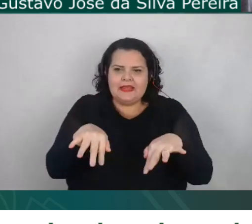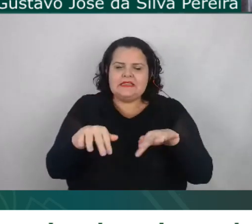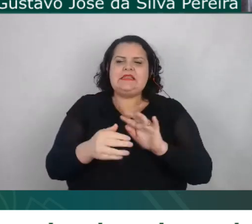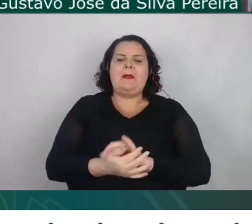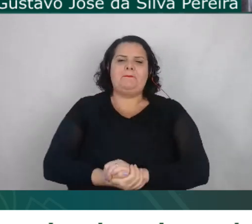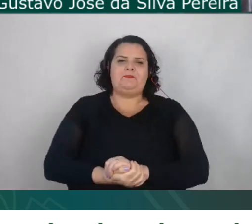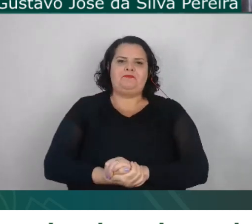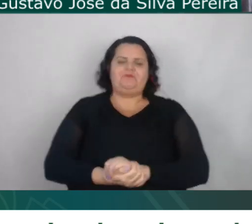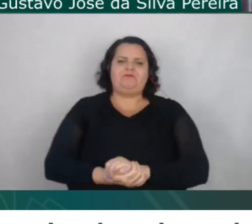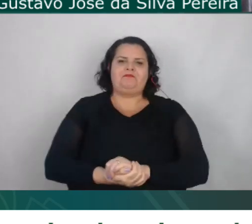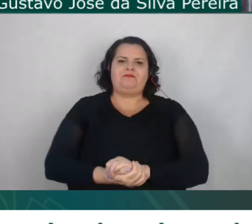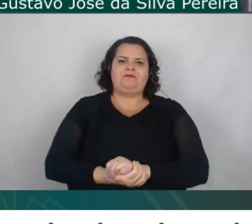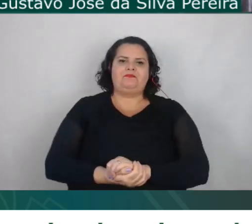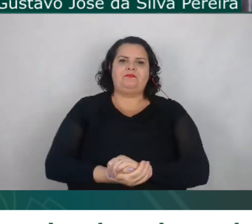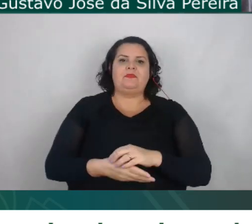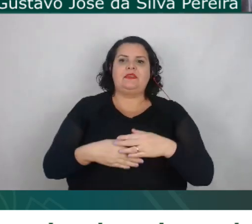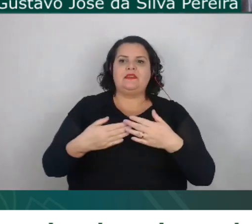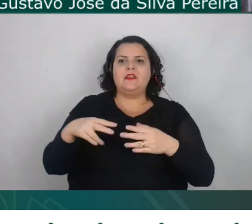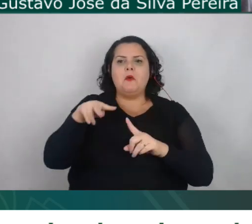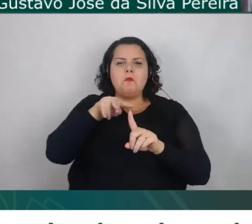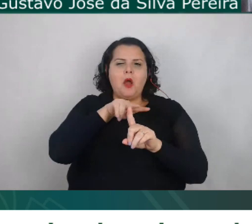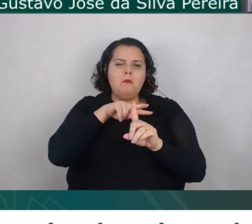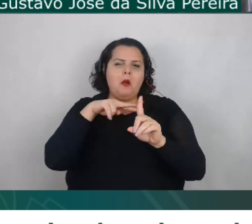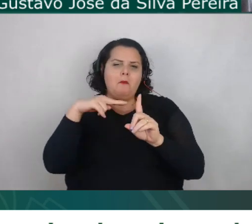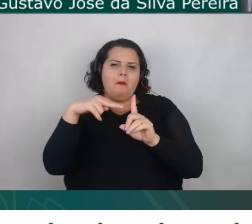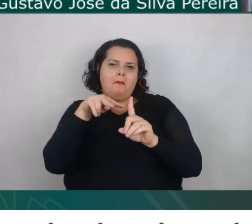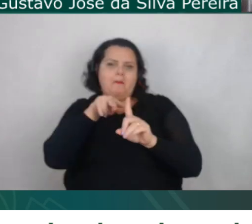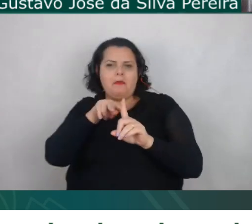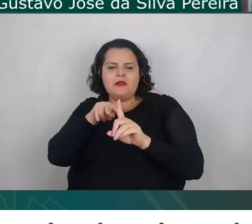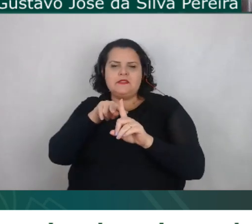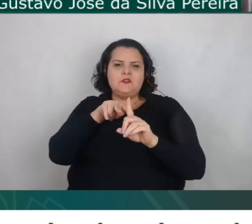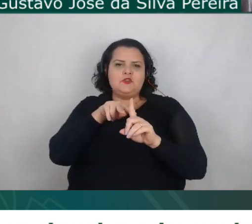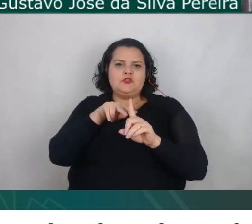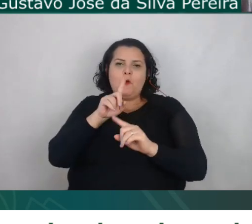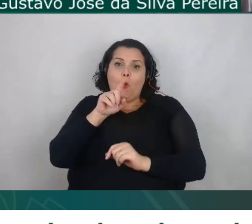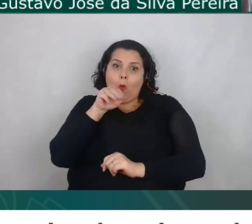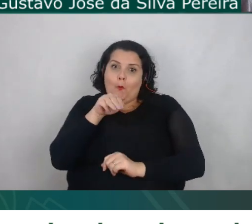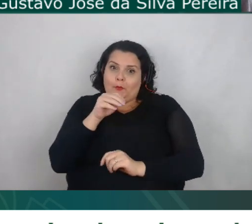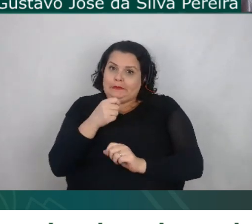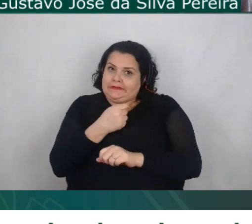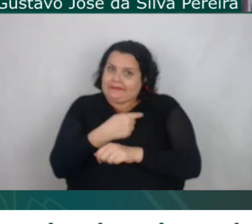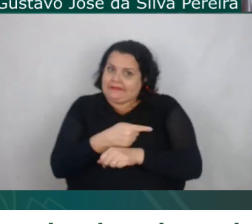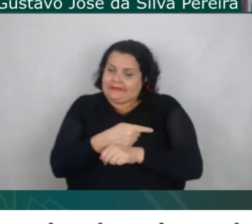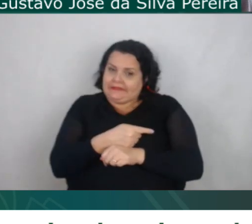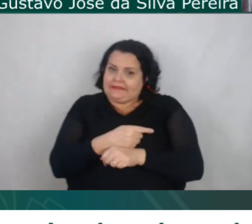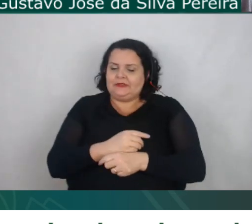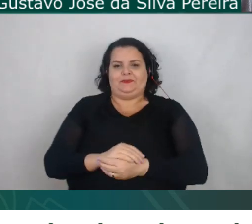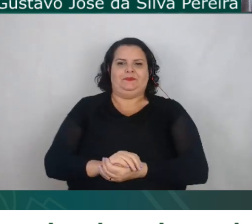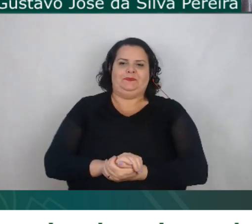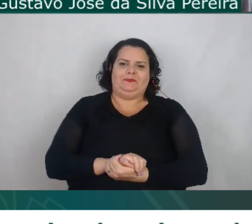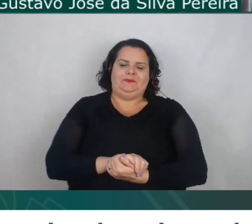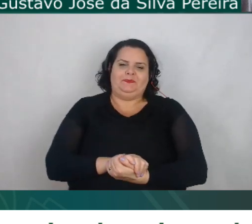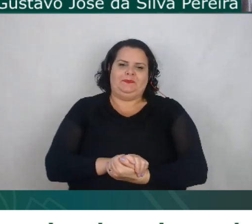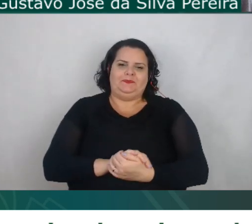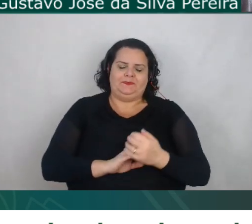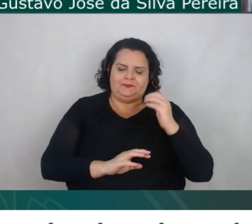o que vocês acham de perspectivas aí em um minuto. A gente ganhou um